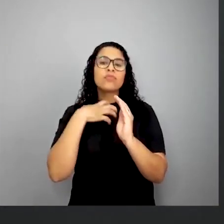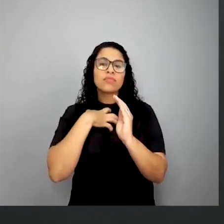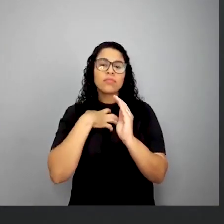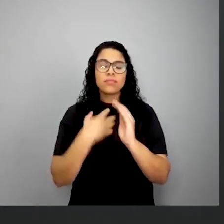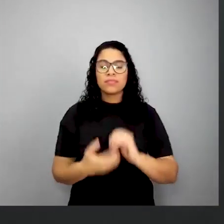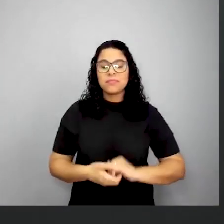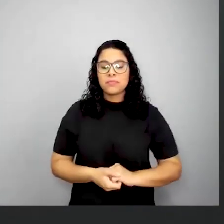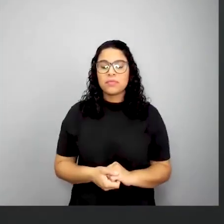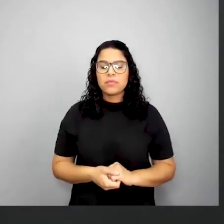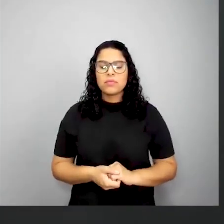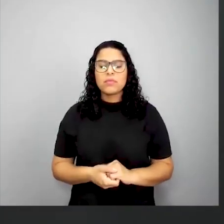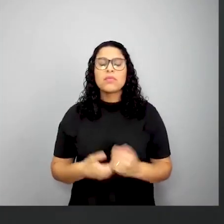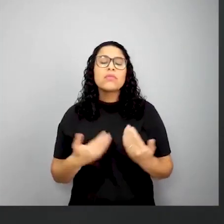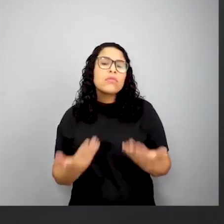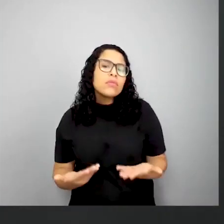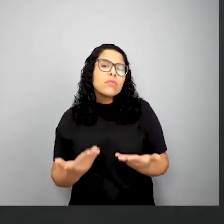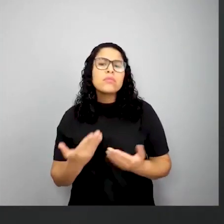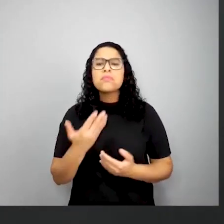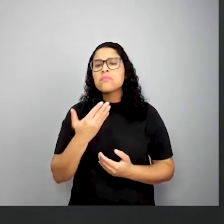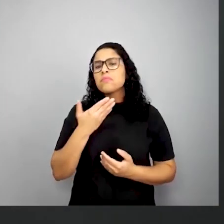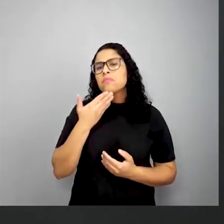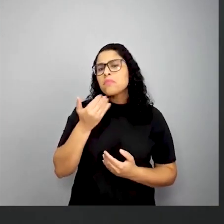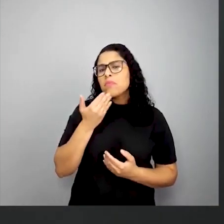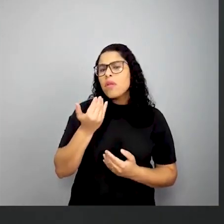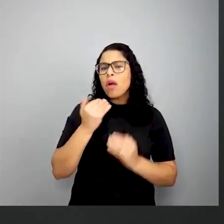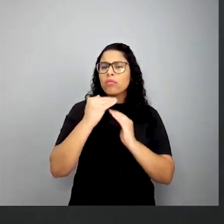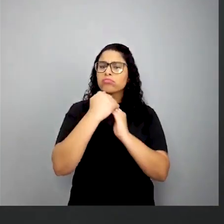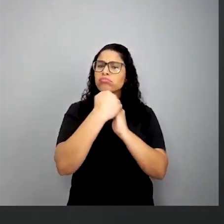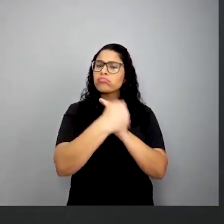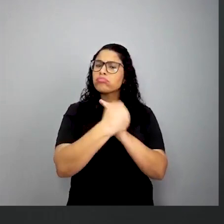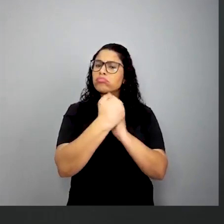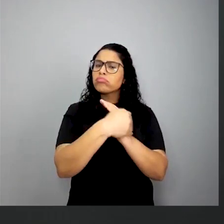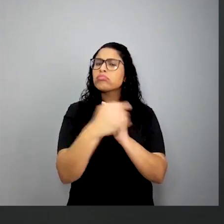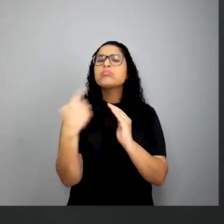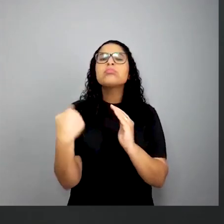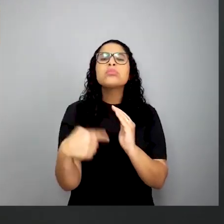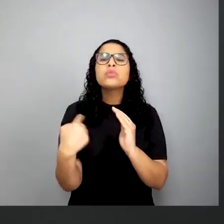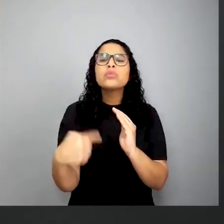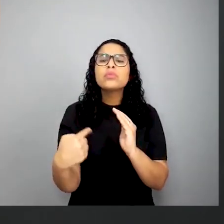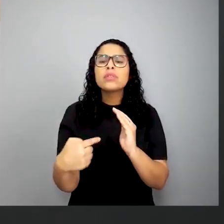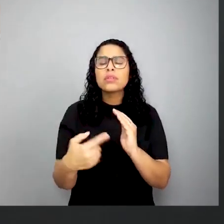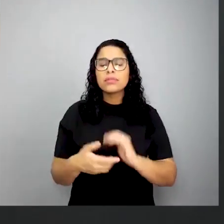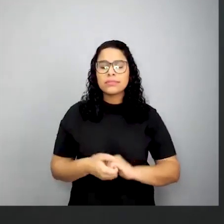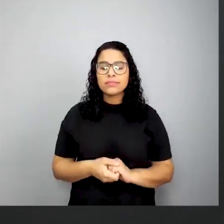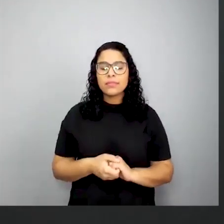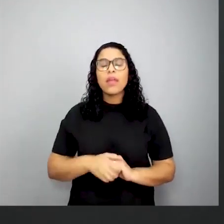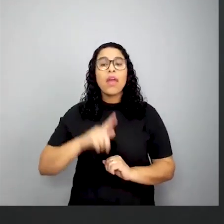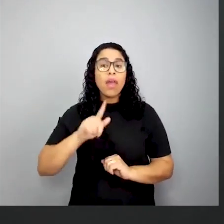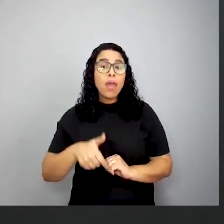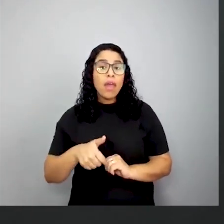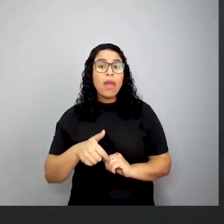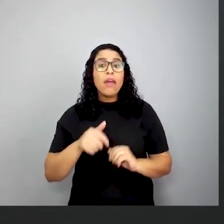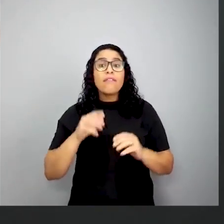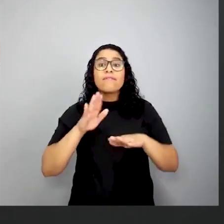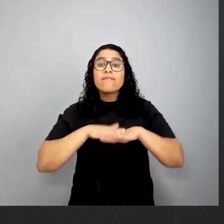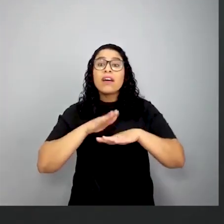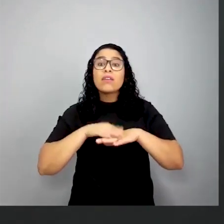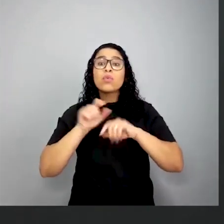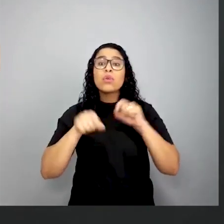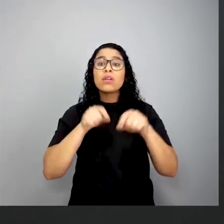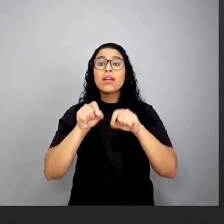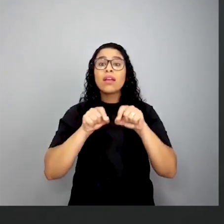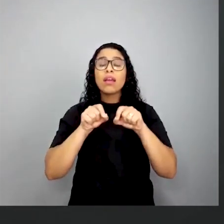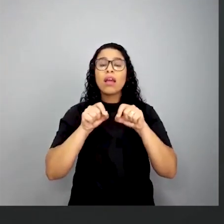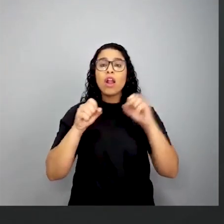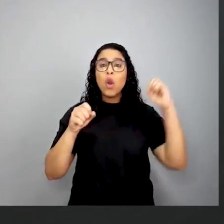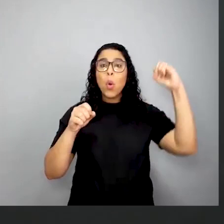Qual é a vantagem desse formato convergente? O nome já diz, ele faz convergir os raios solares,